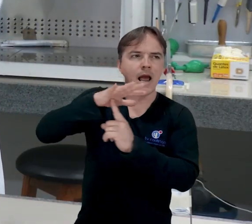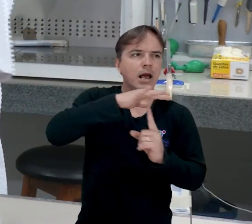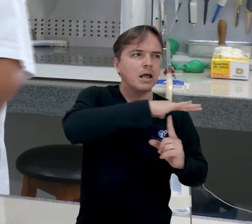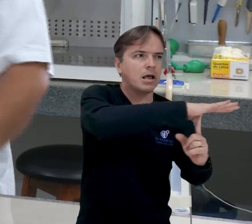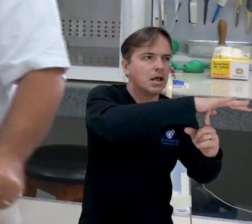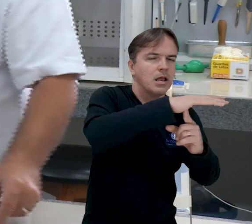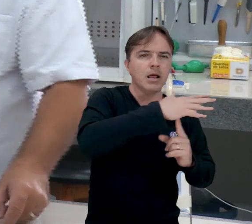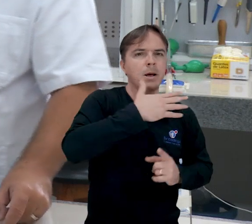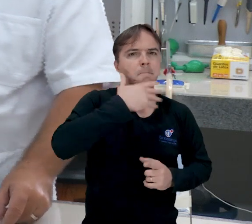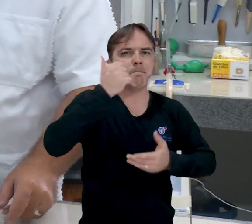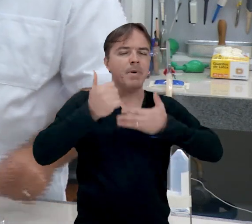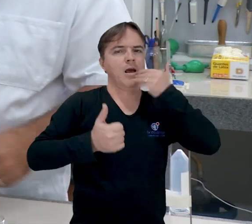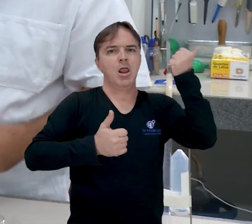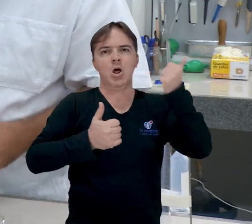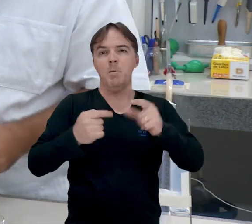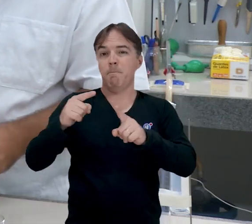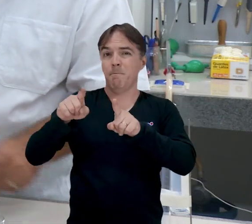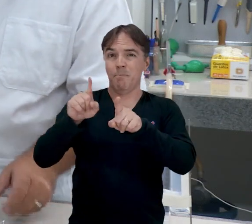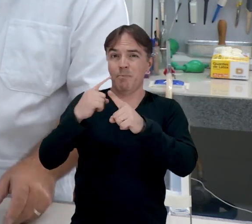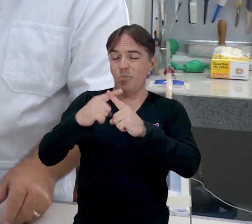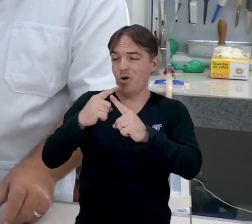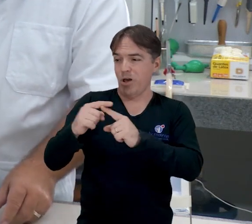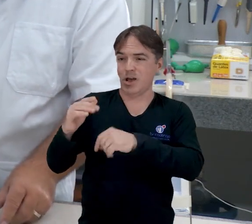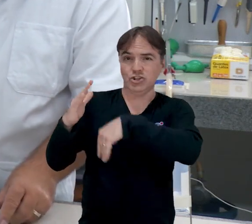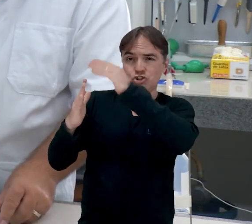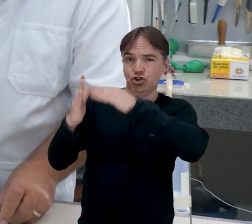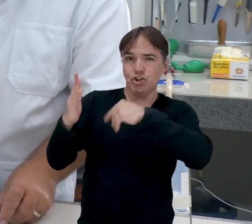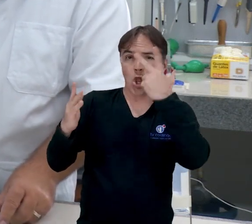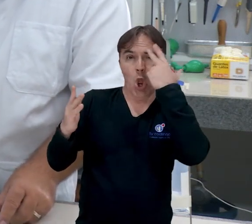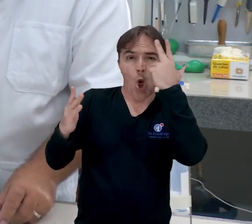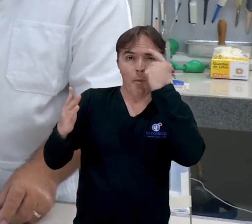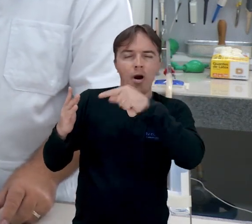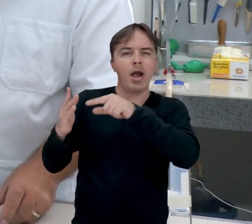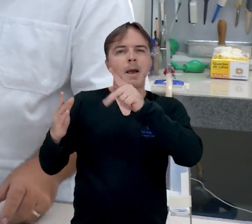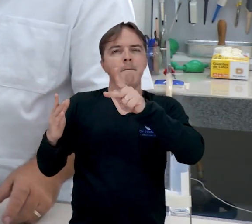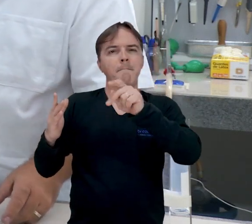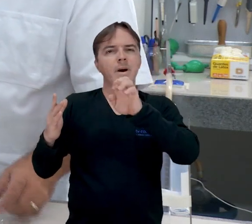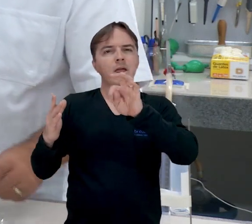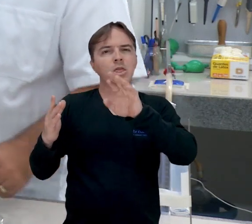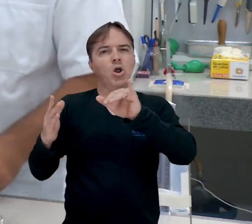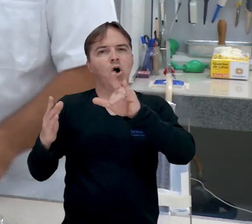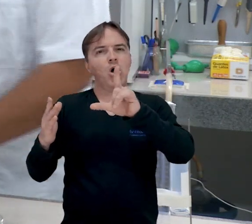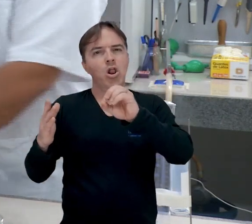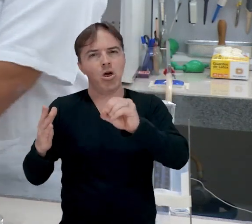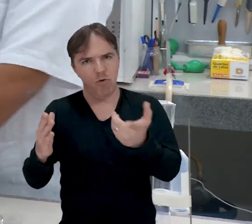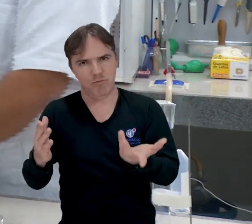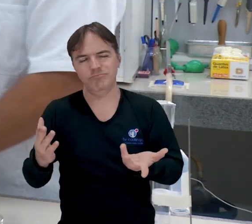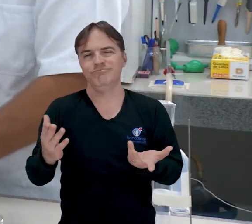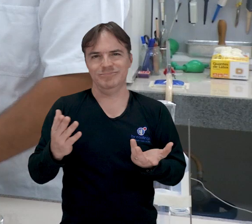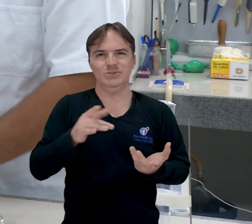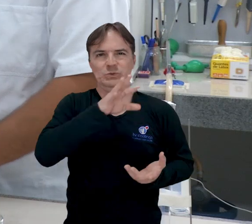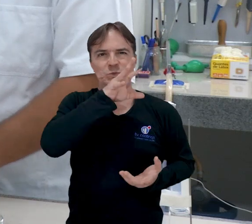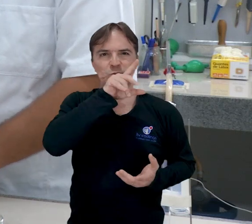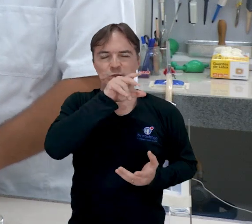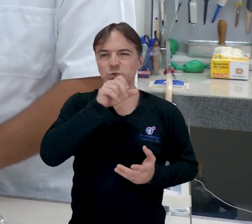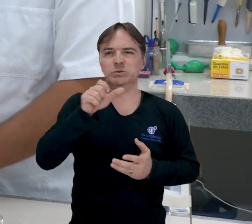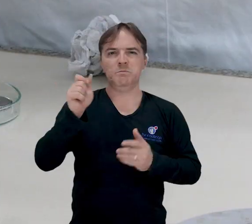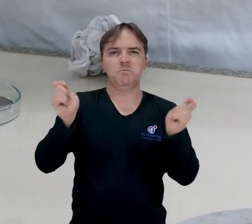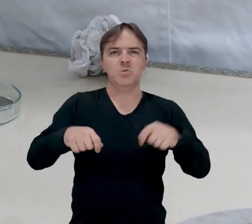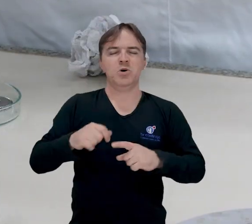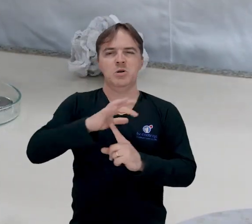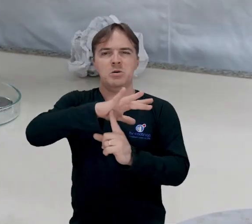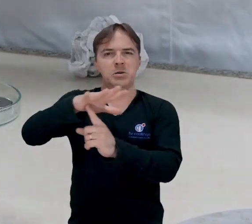mais próximo de um sistema ecologicamente fechado, verde, seria essa a melhor contribuição do projeto para a comunidade. As